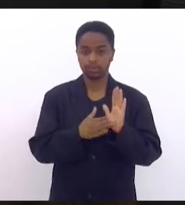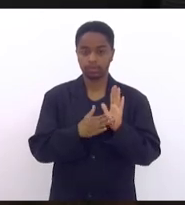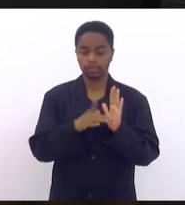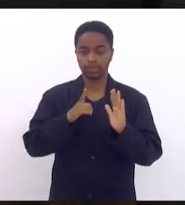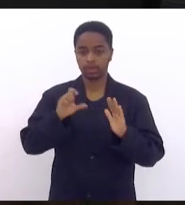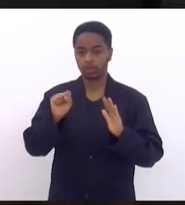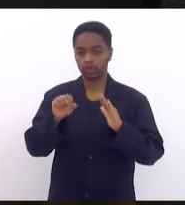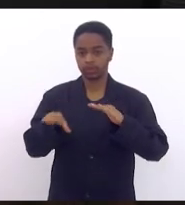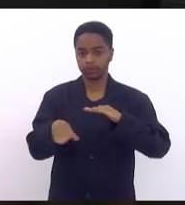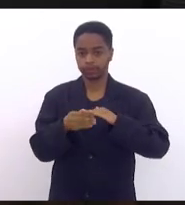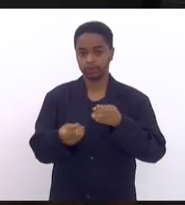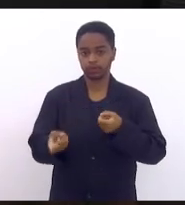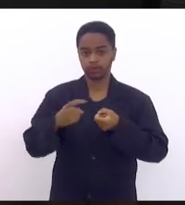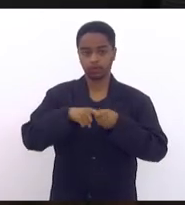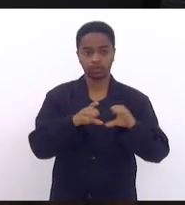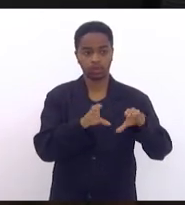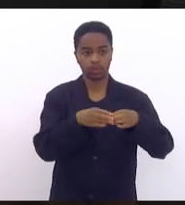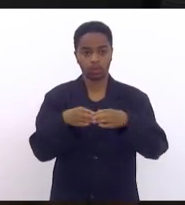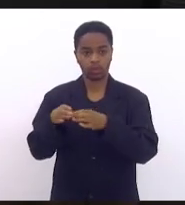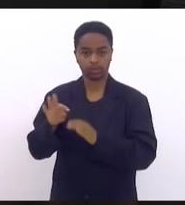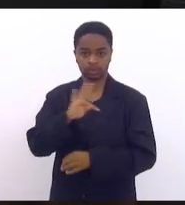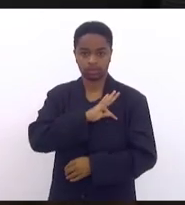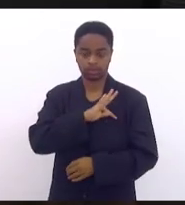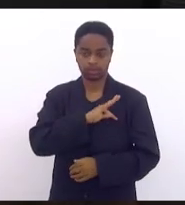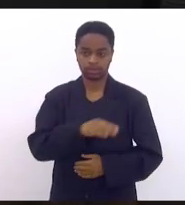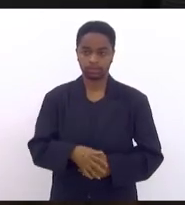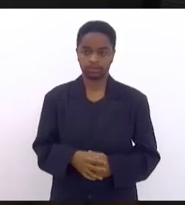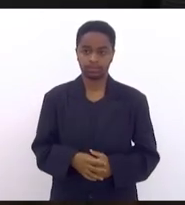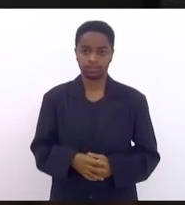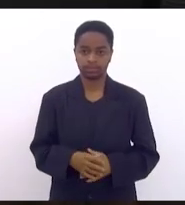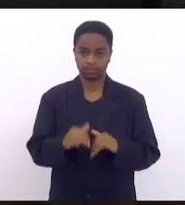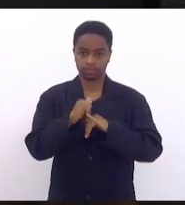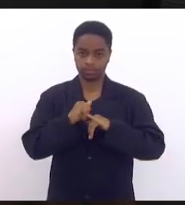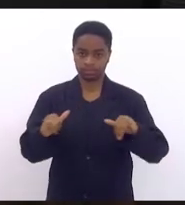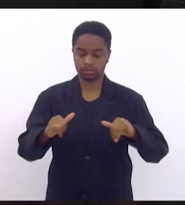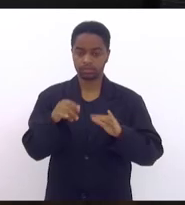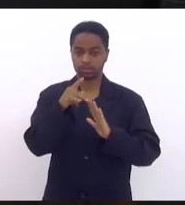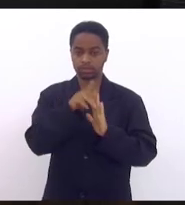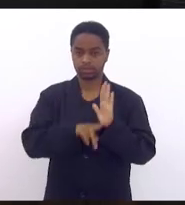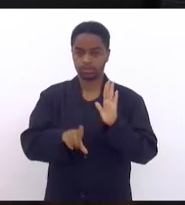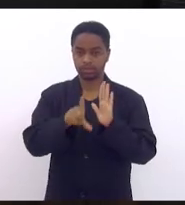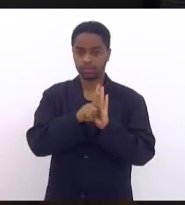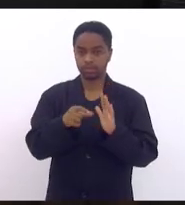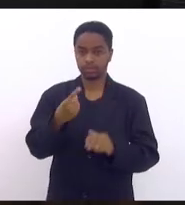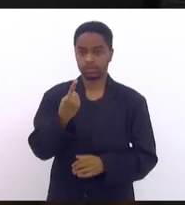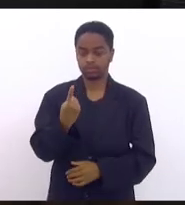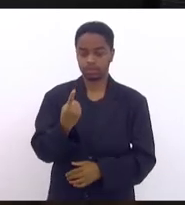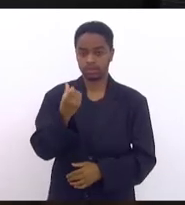recebeu 8 emendas e retorna às comissões técnicas. Anuncio o projeto de lei número